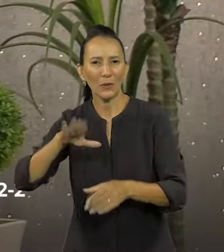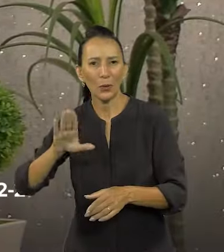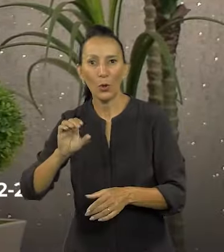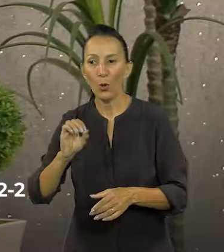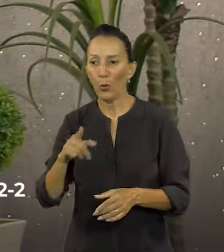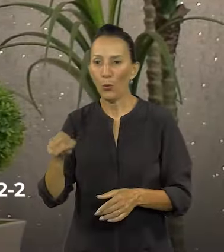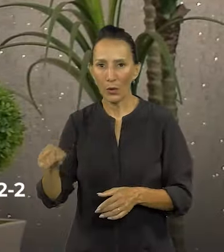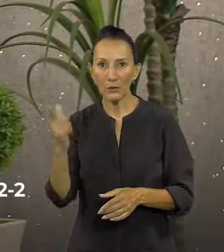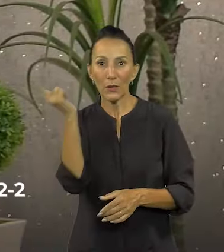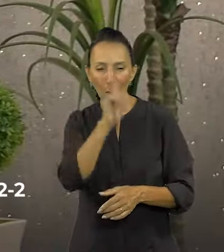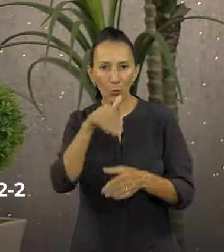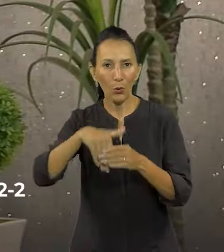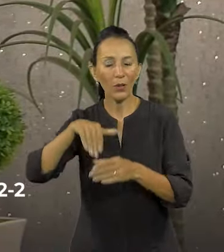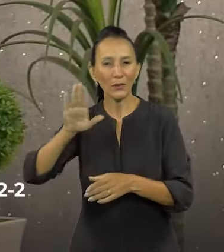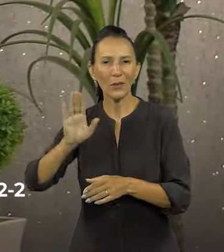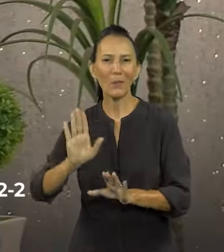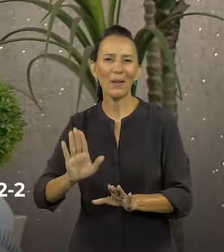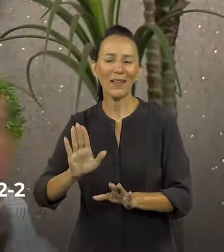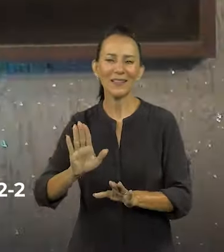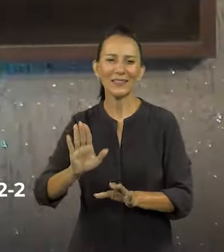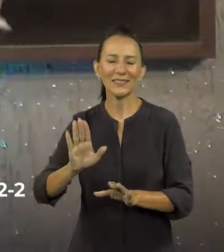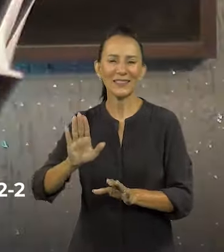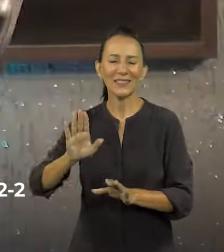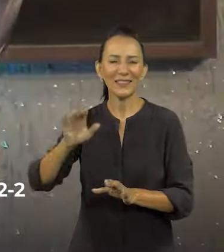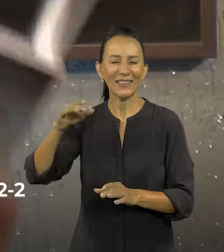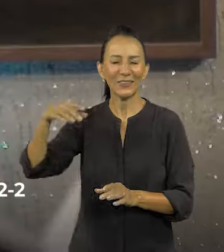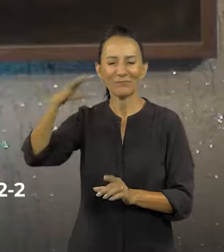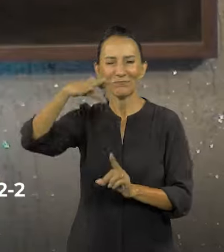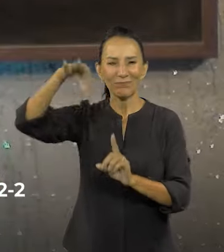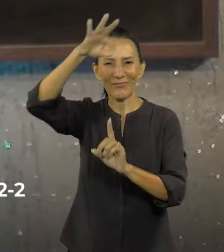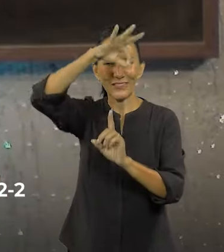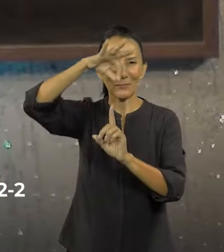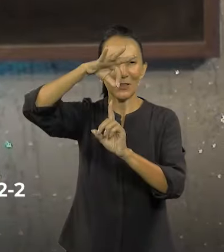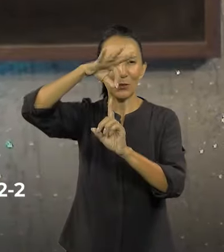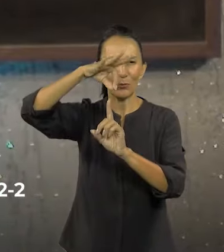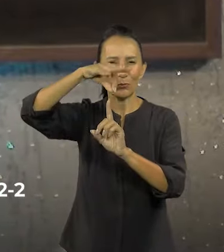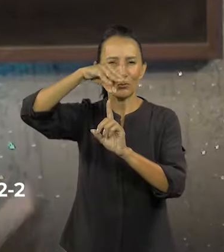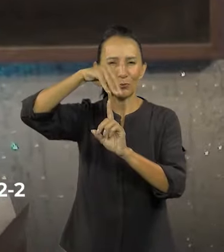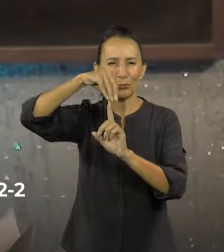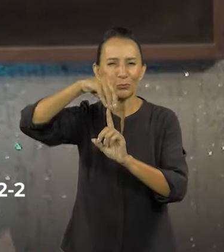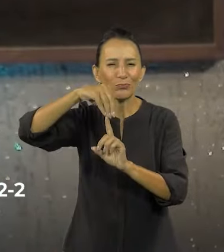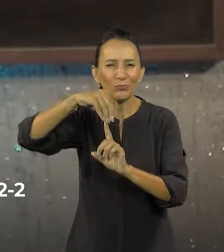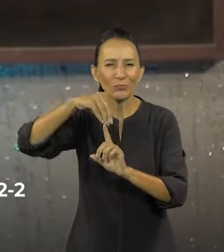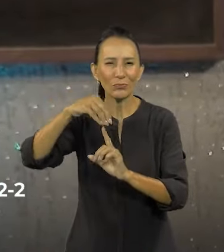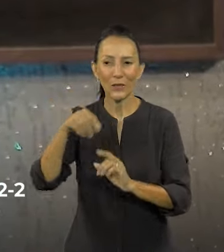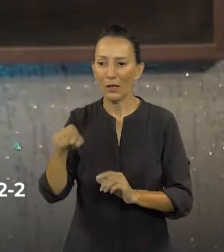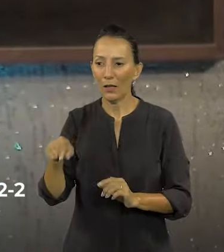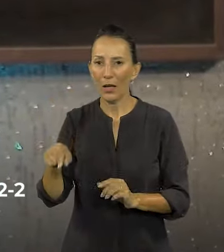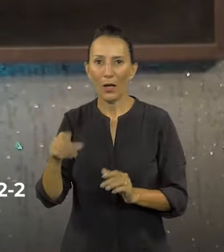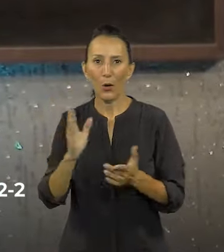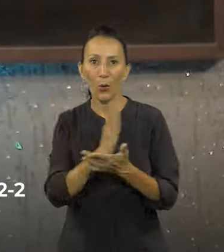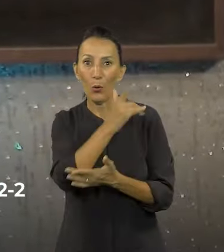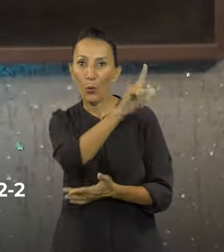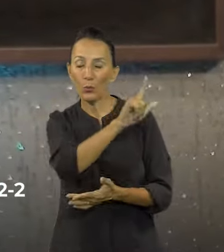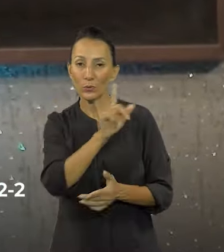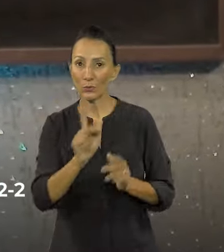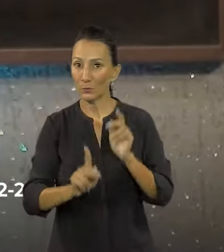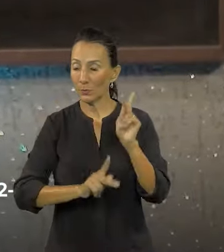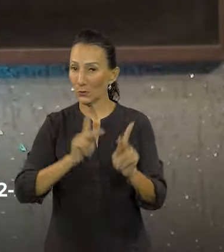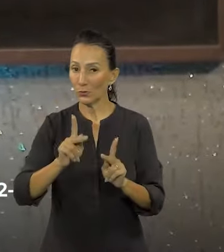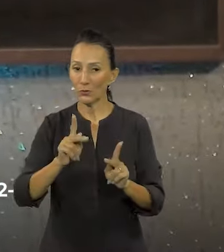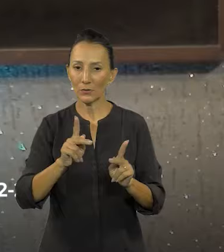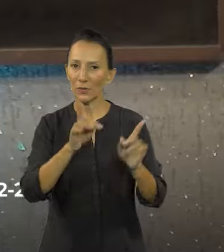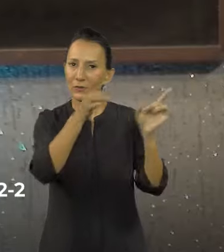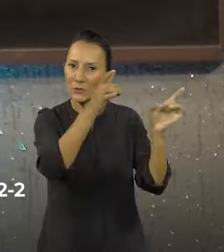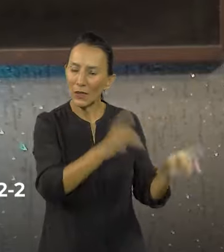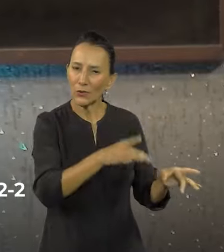Deus então precipitação começar uma sociedade sair do Brasil ir para fora